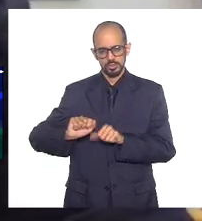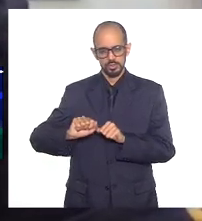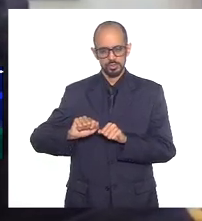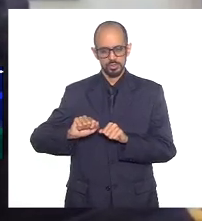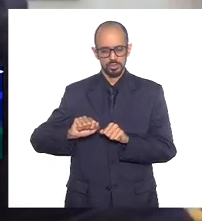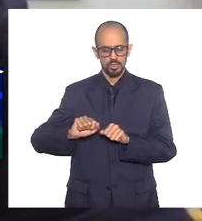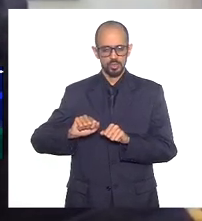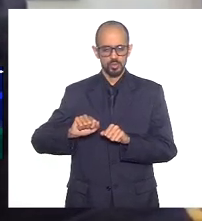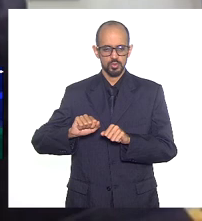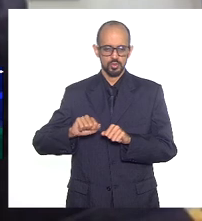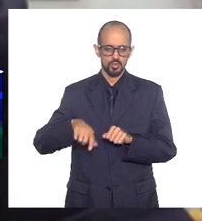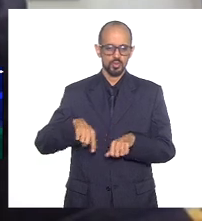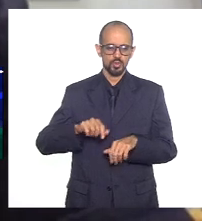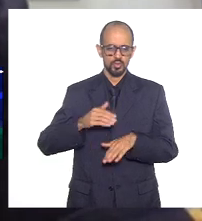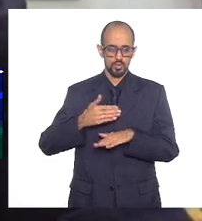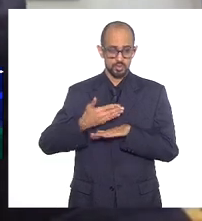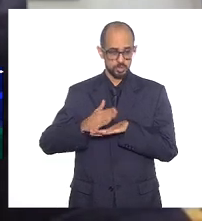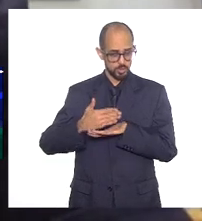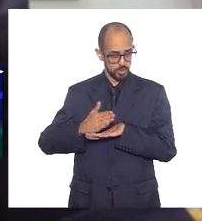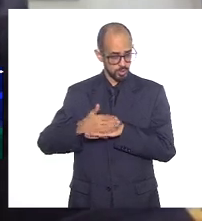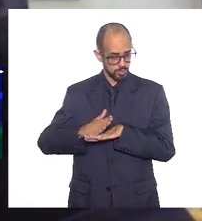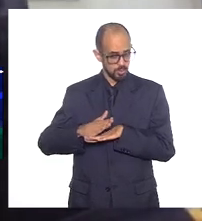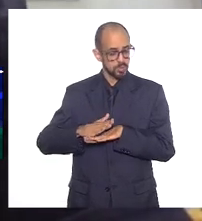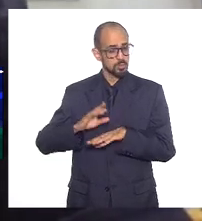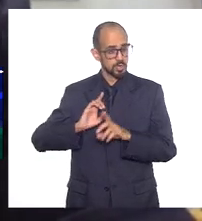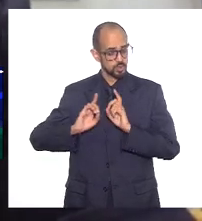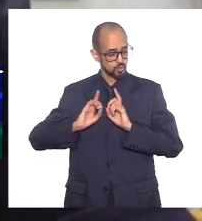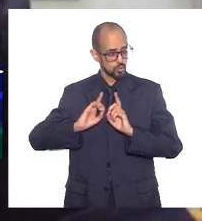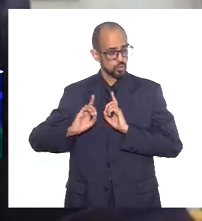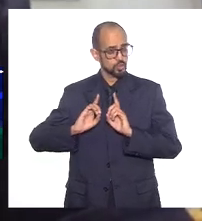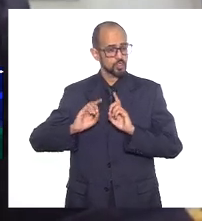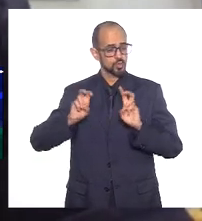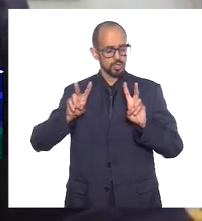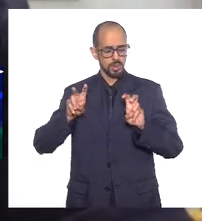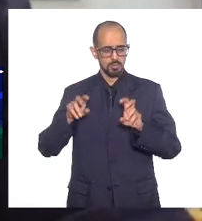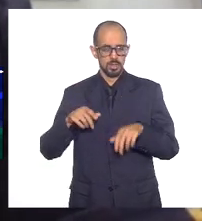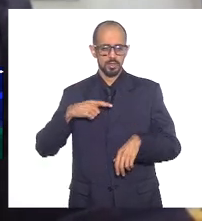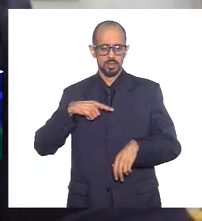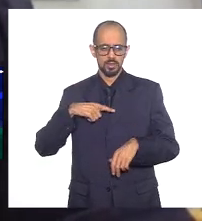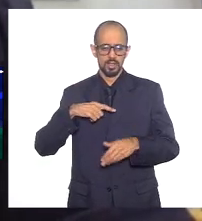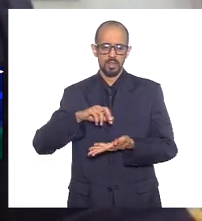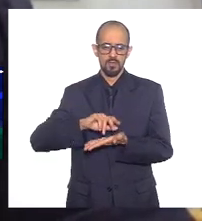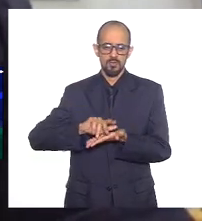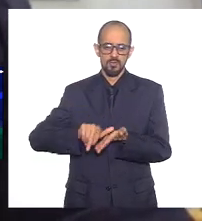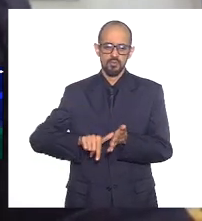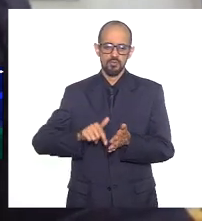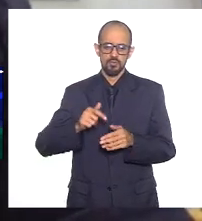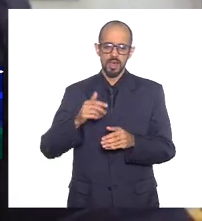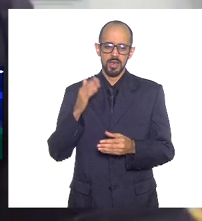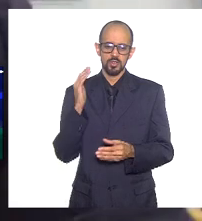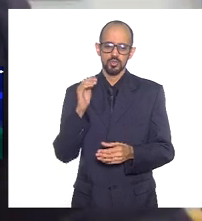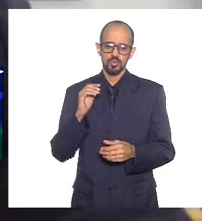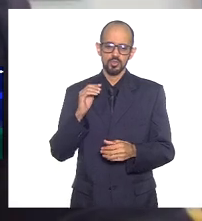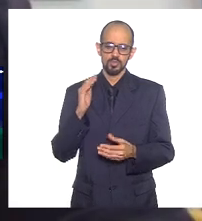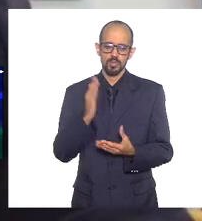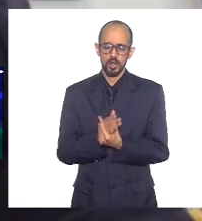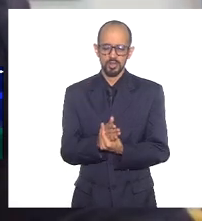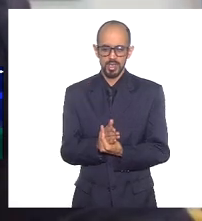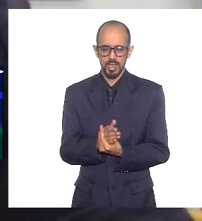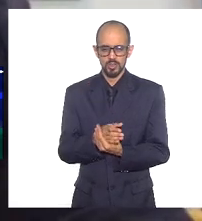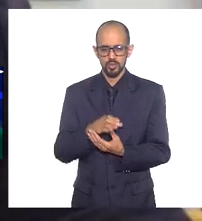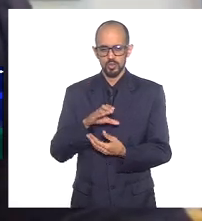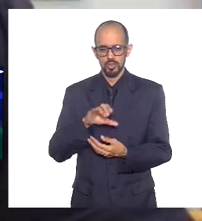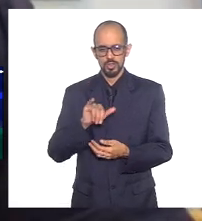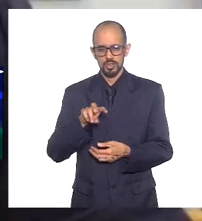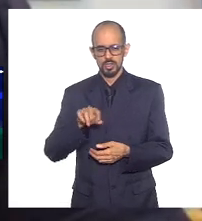participei de alguns grupos de trabalho justamente para discutir o tema há diversos inquéritos civis ações civis